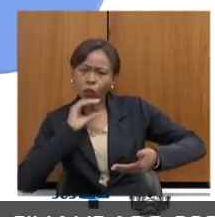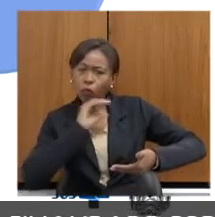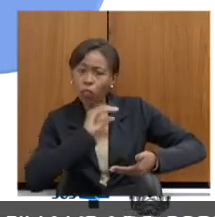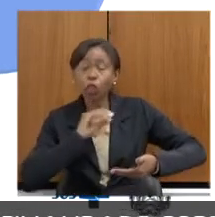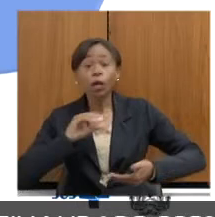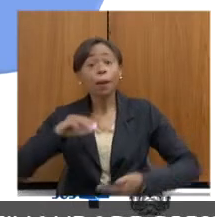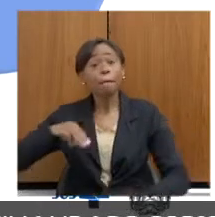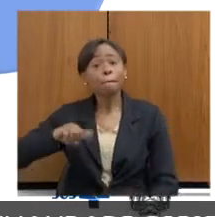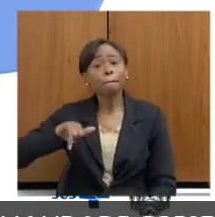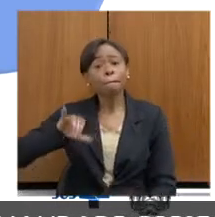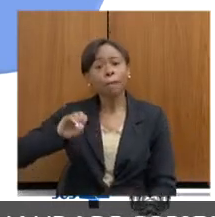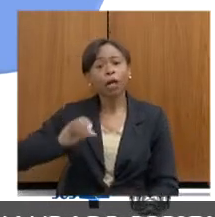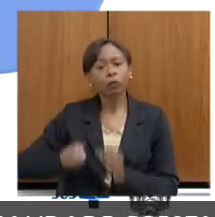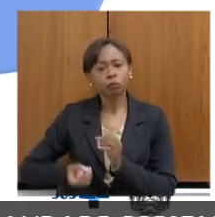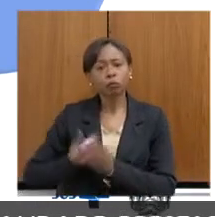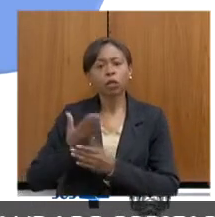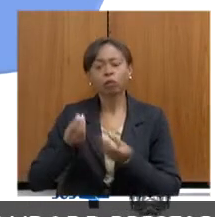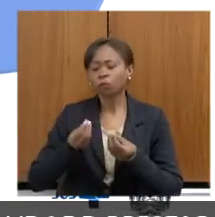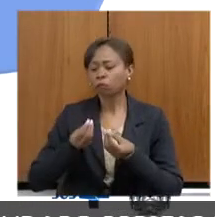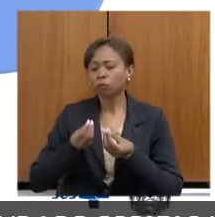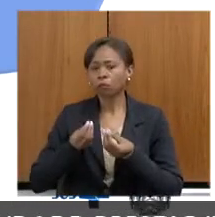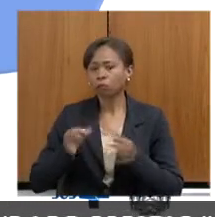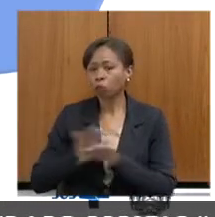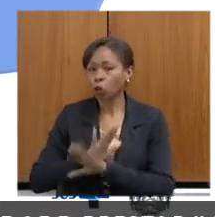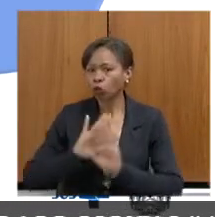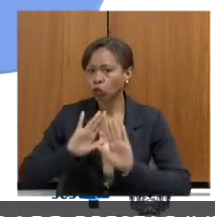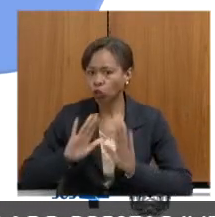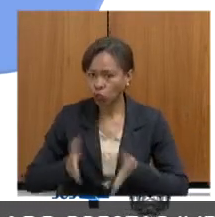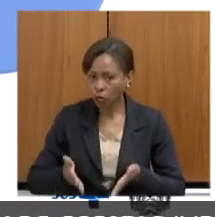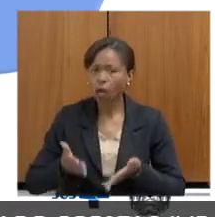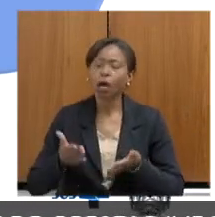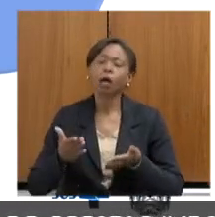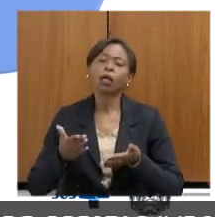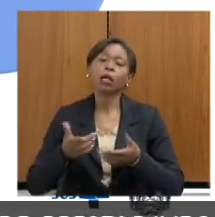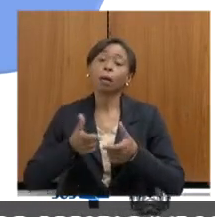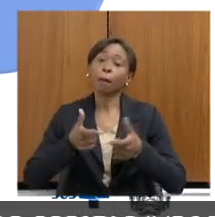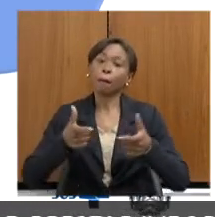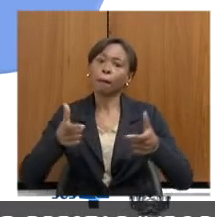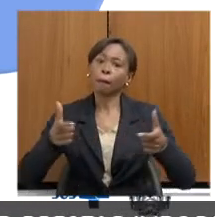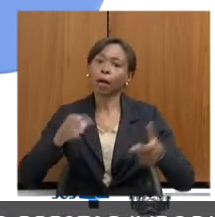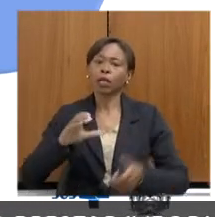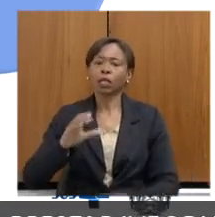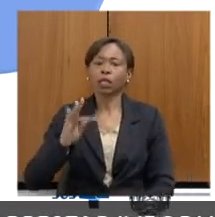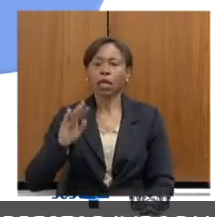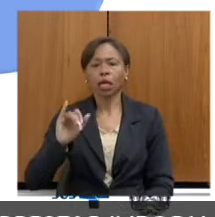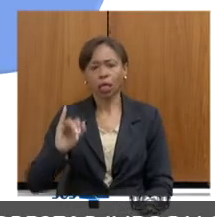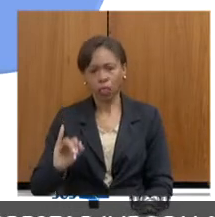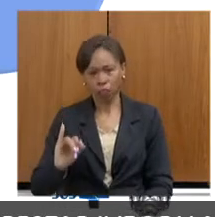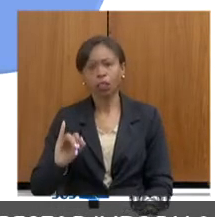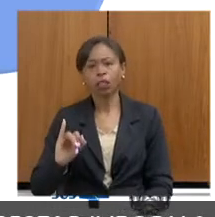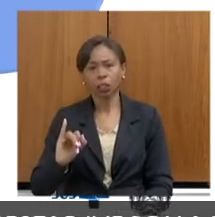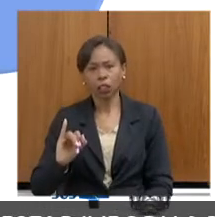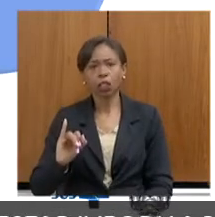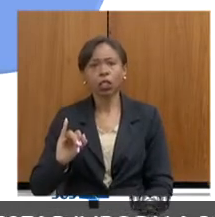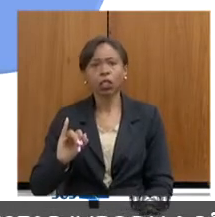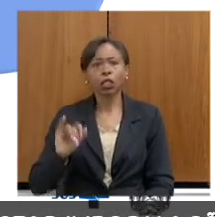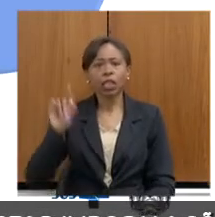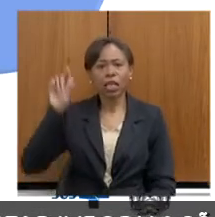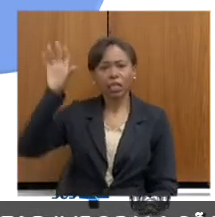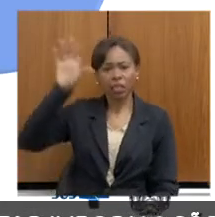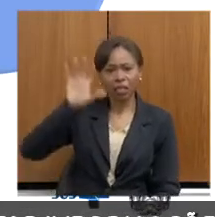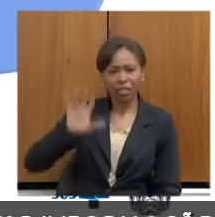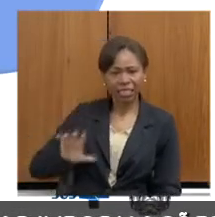maio e já está em funcionamento ampliando de novo os leitos G CTI não Natal Canguru e